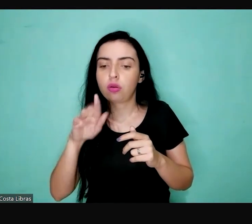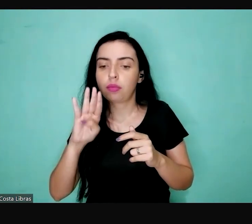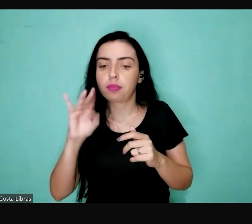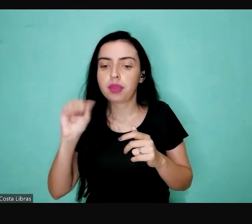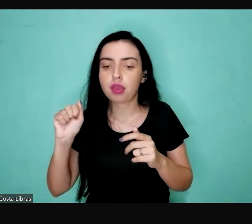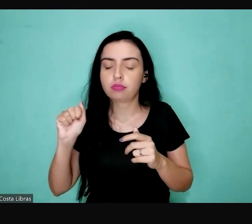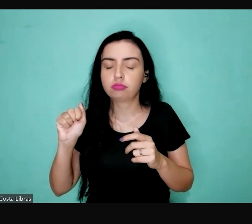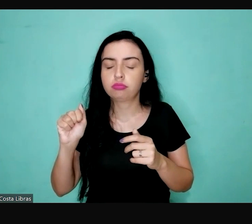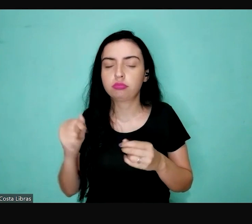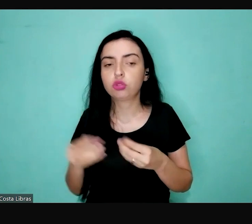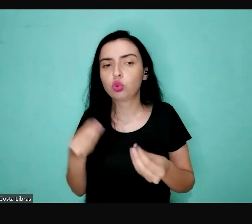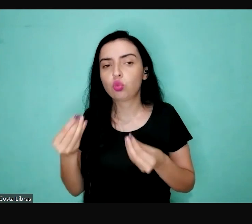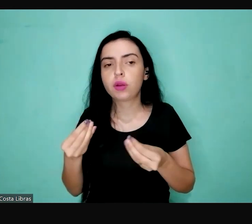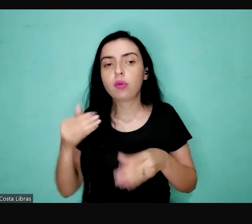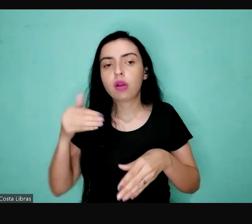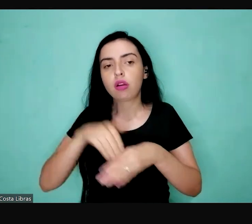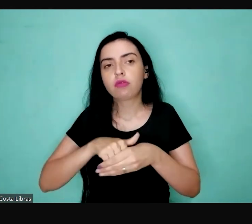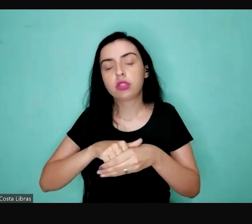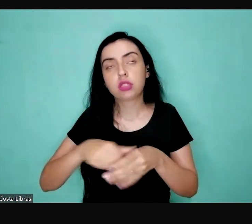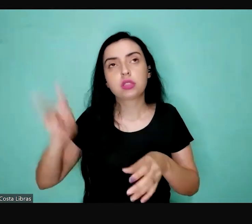de uma decisão. Eu lembro